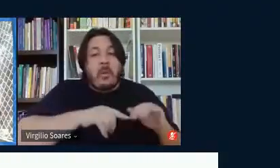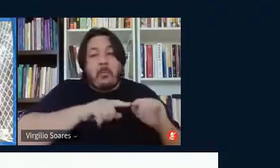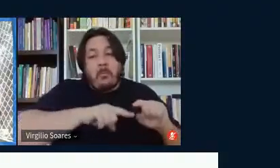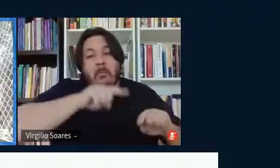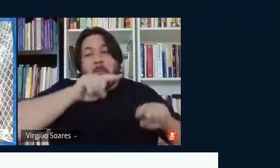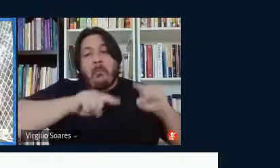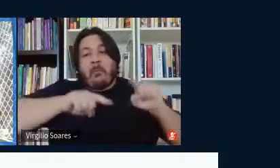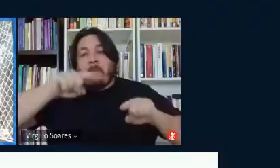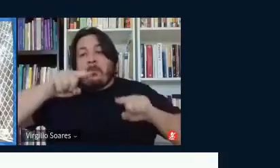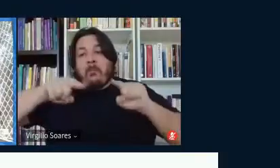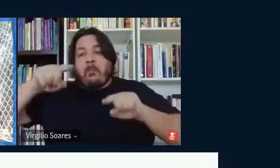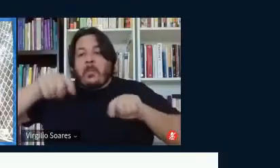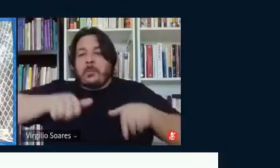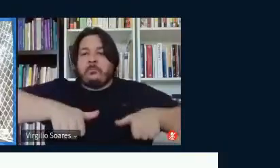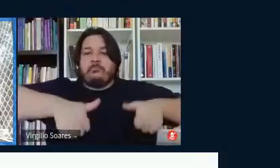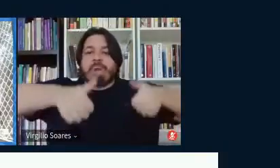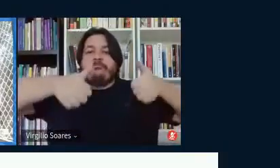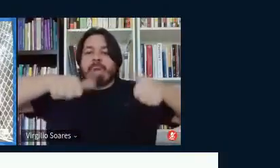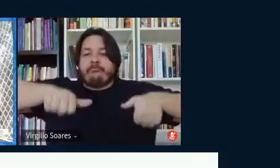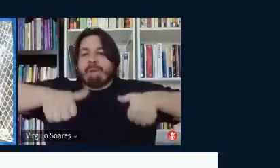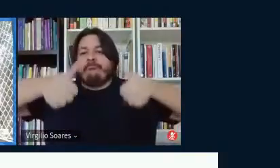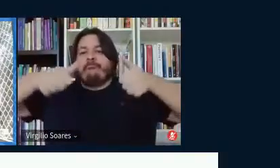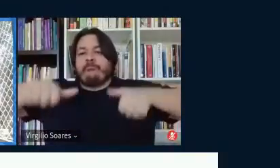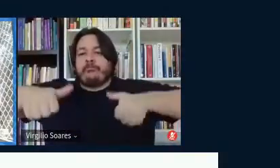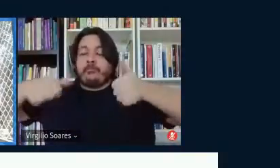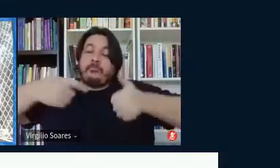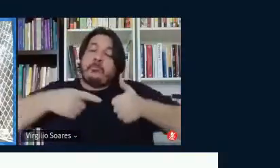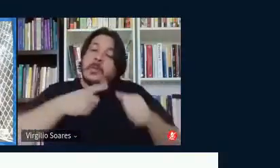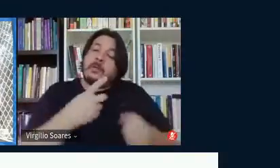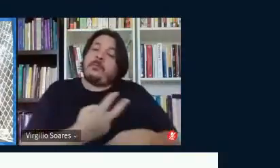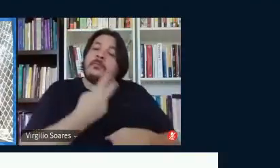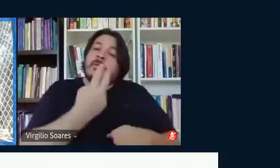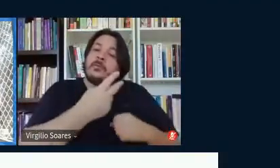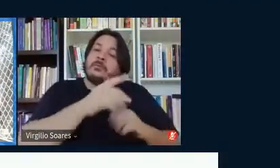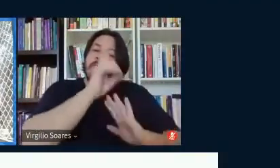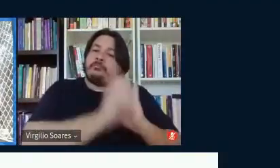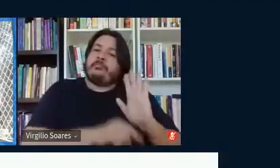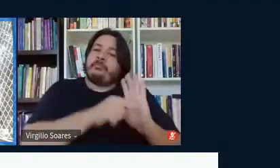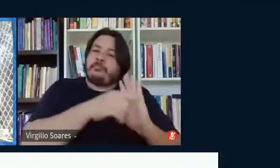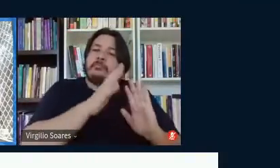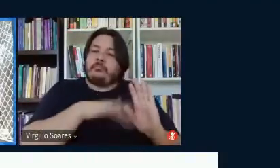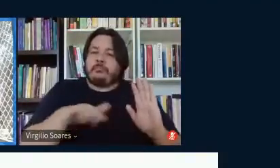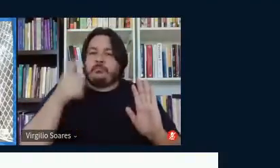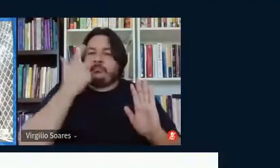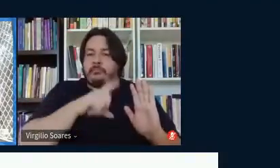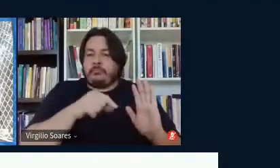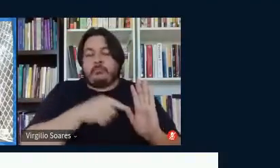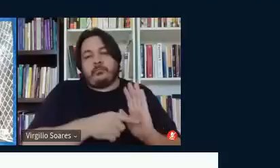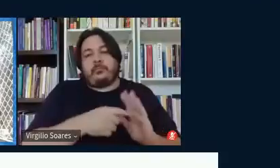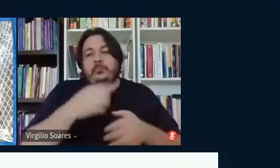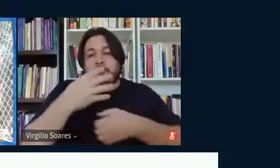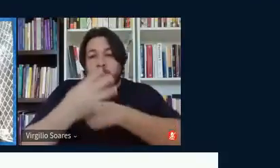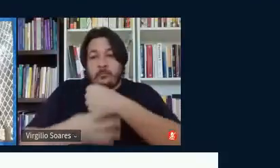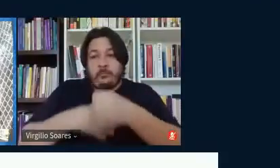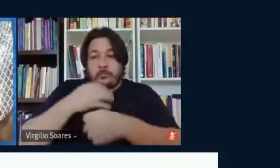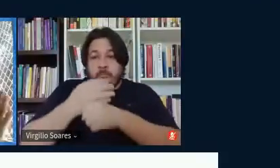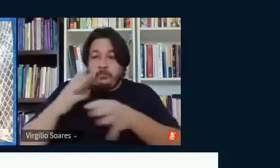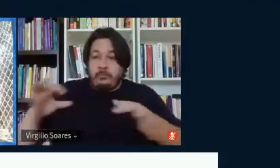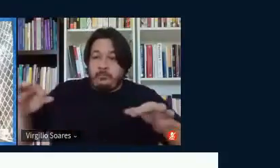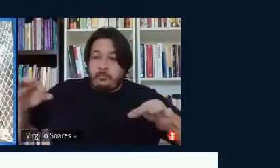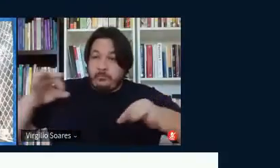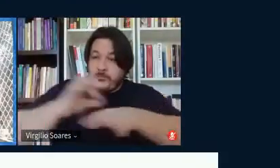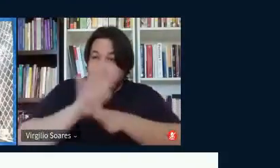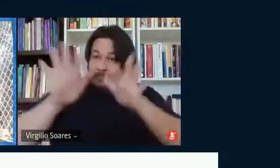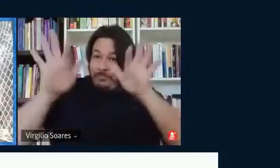encontrando para fazer os direitos dessas crianças valerem. Então, esse quadriênio está terminando. Quando a gente está terminando